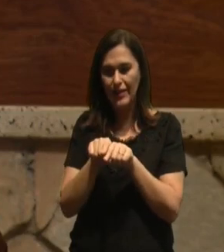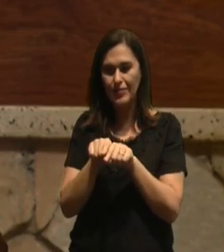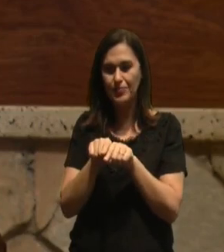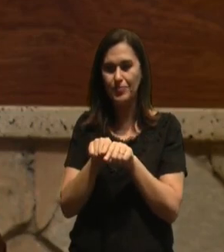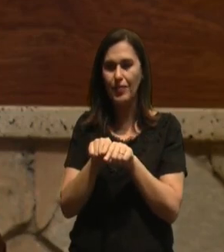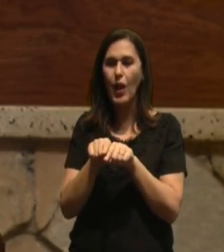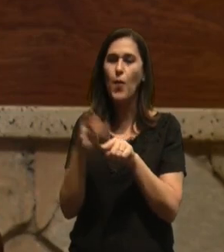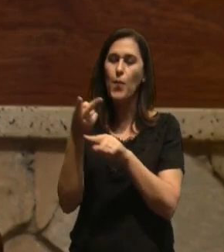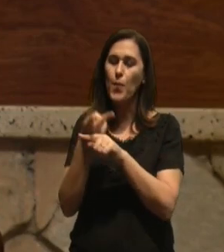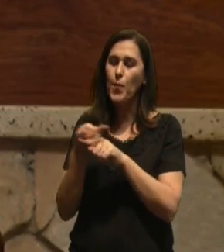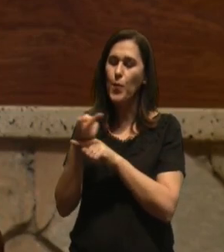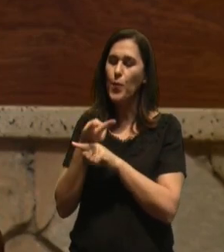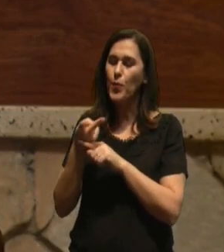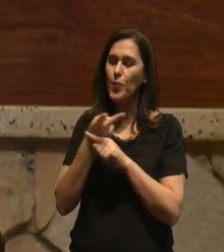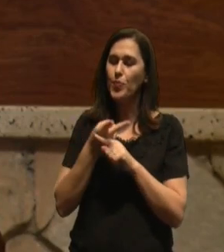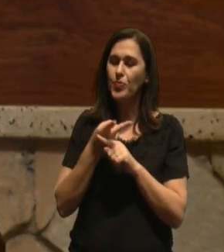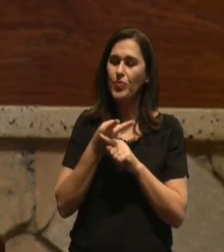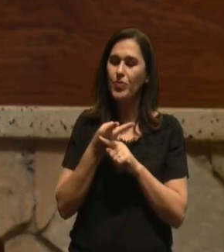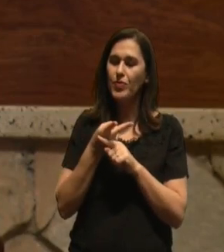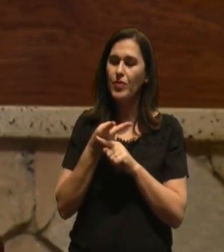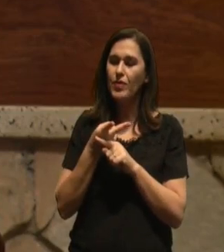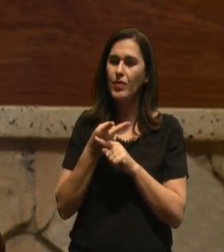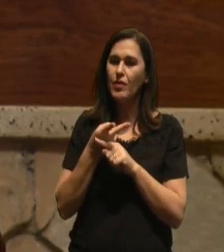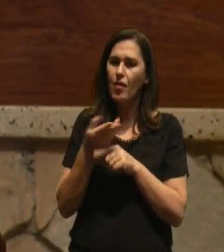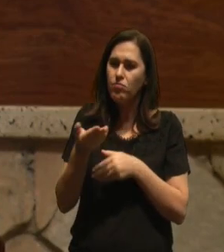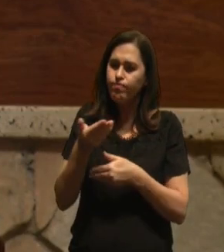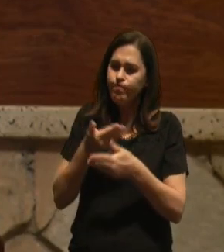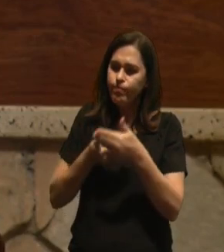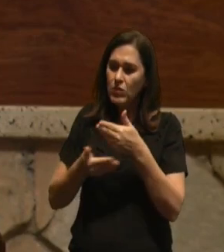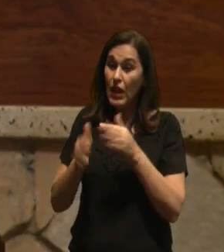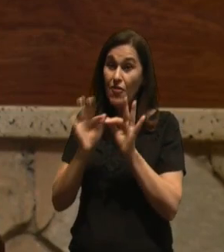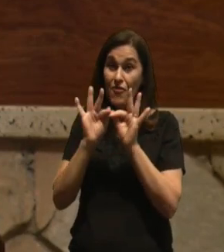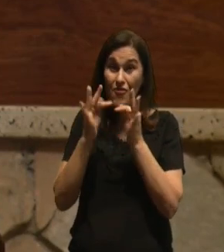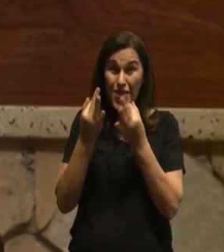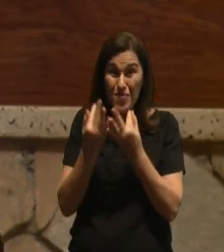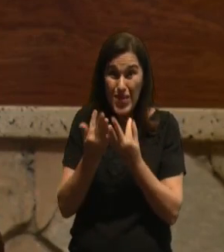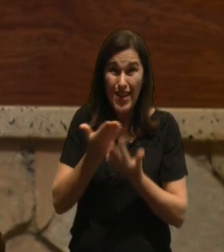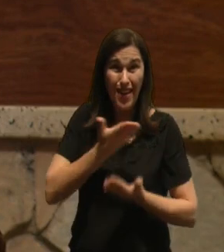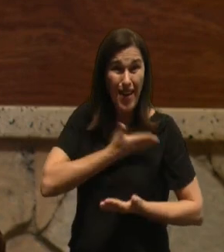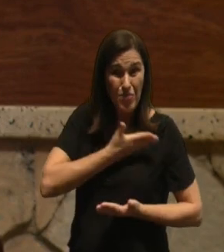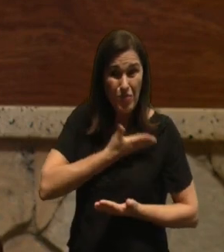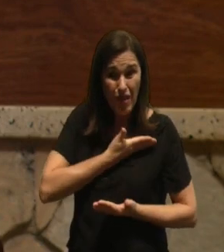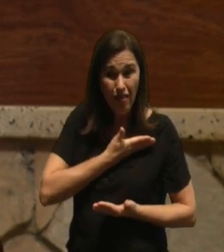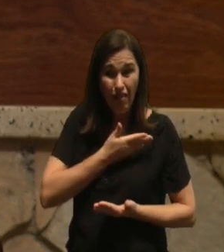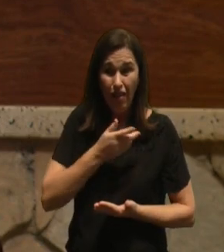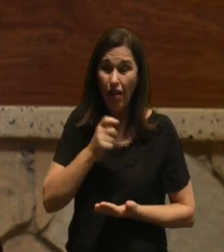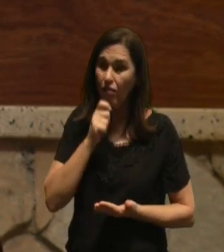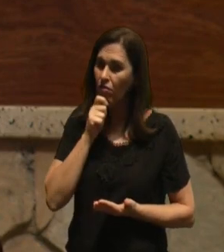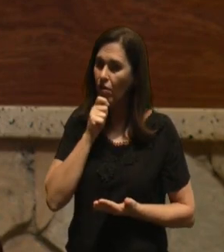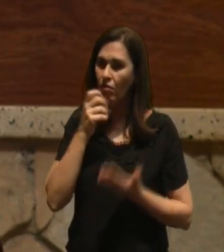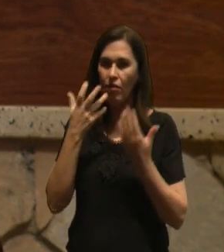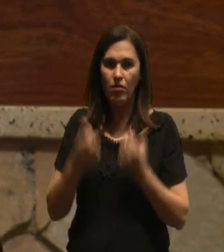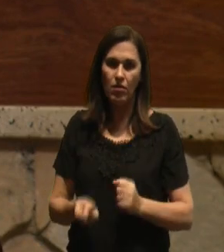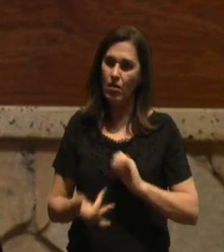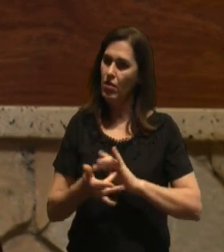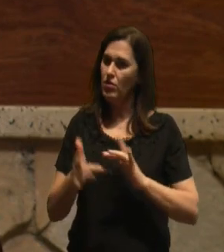tem procurado nos aproximar de parentes, de amigos, daqueles que ainda não conhecem Jesus.